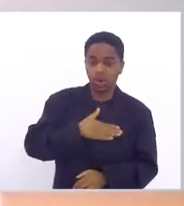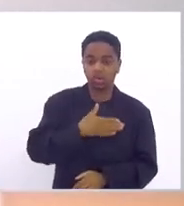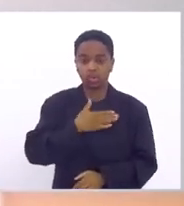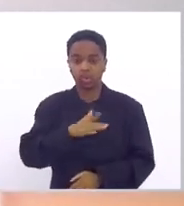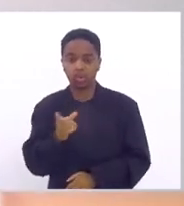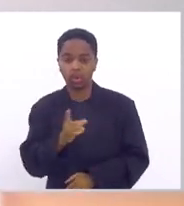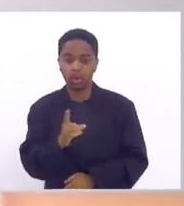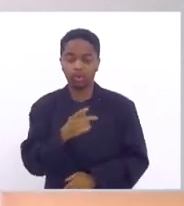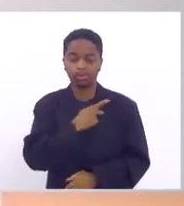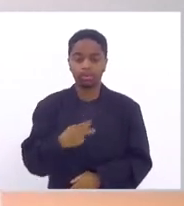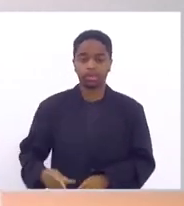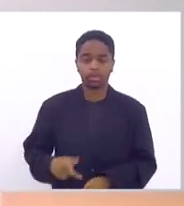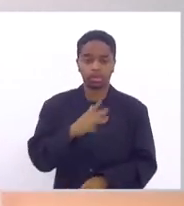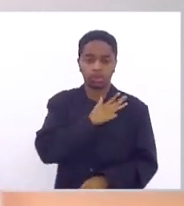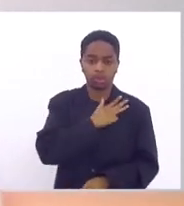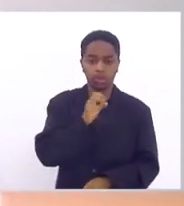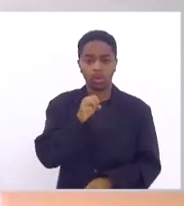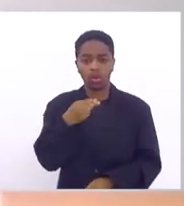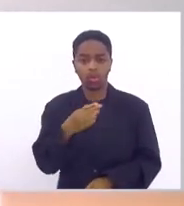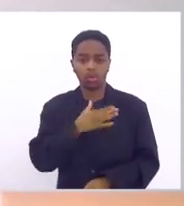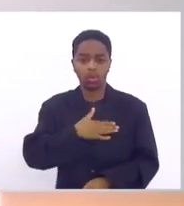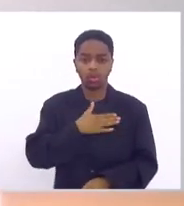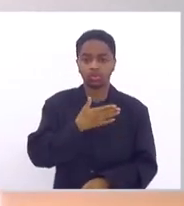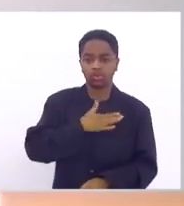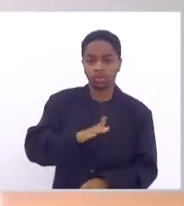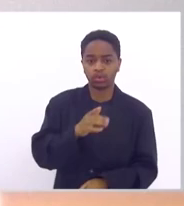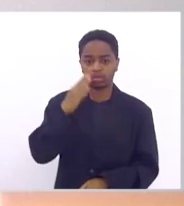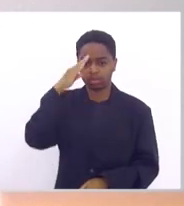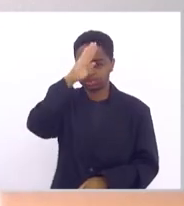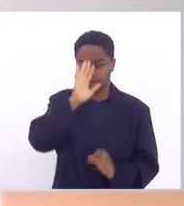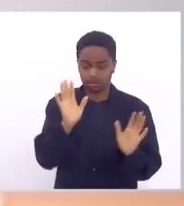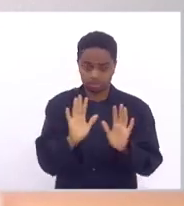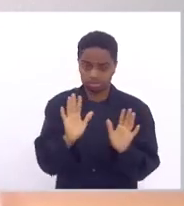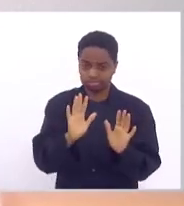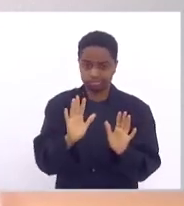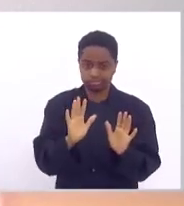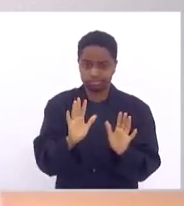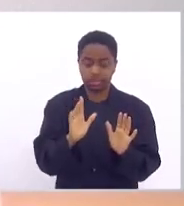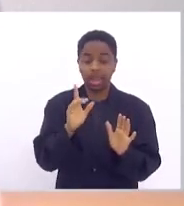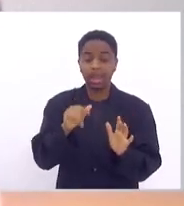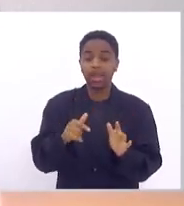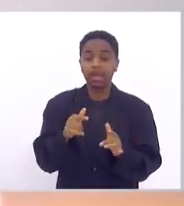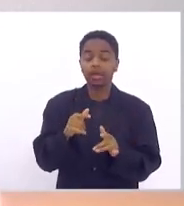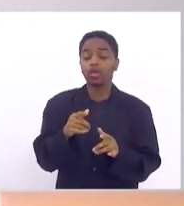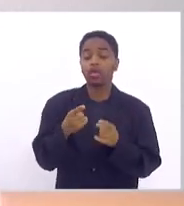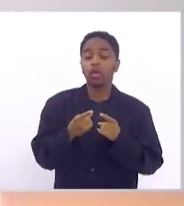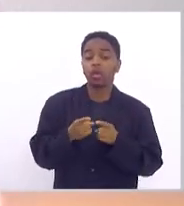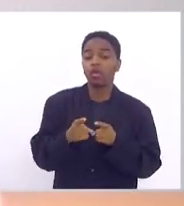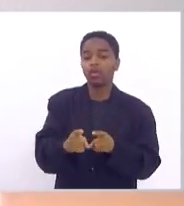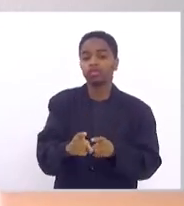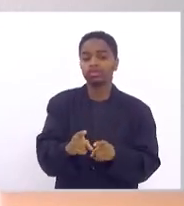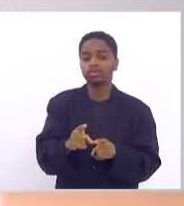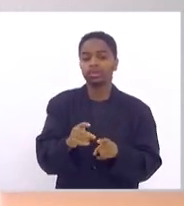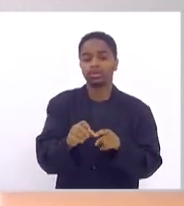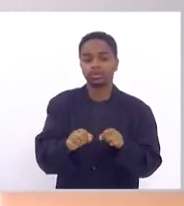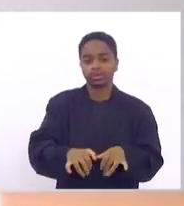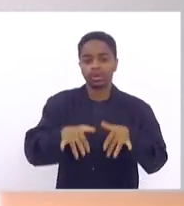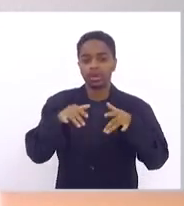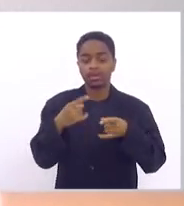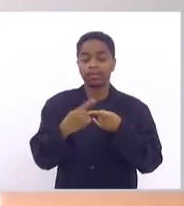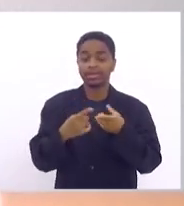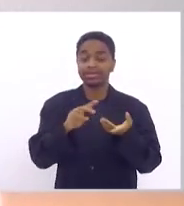desgosta o presidente Lula ou gosta ou desgosta do ex-presidente bolsonaro é uma questão contra o próprio Parlamento porque o que ela vai